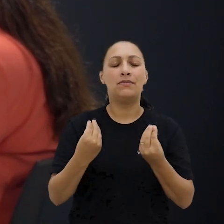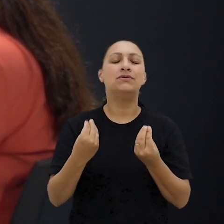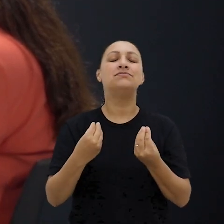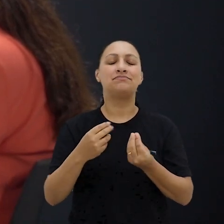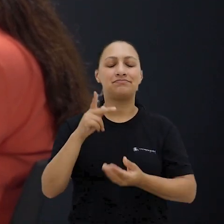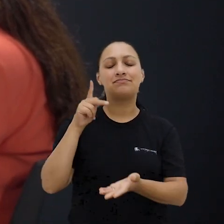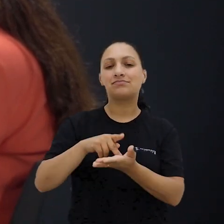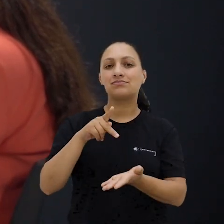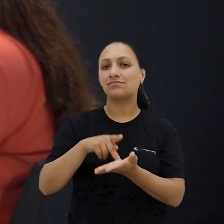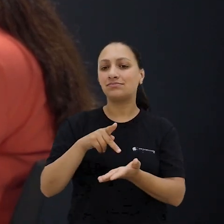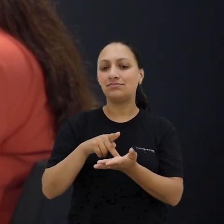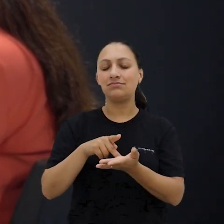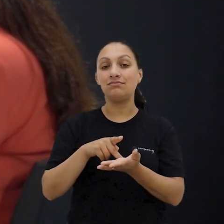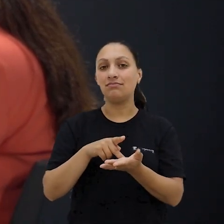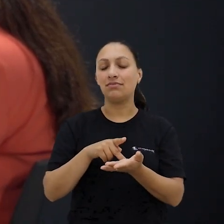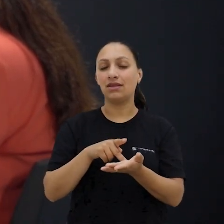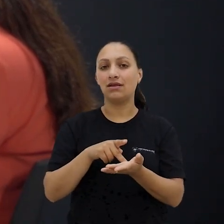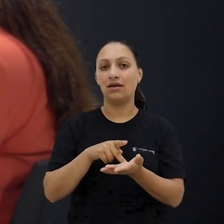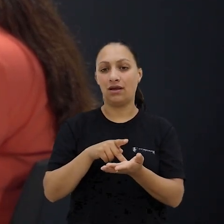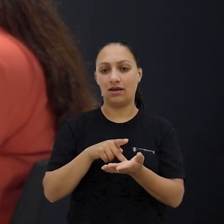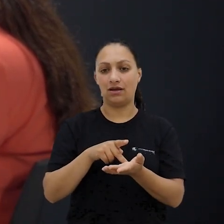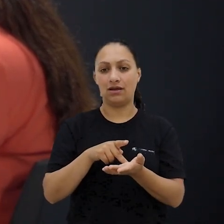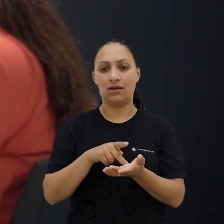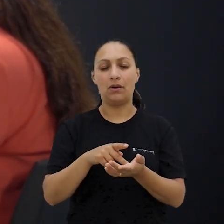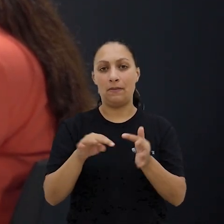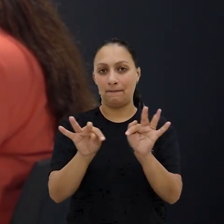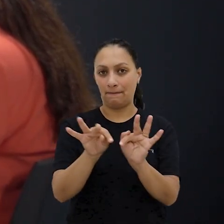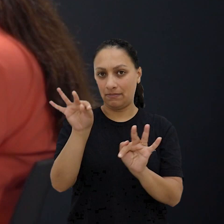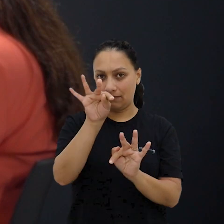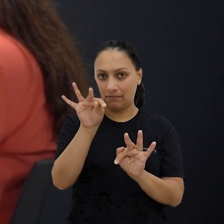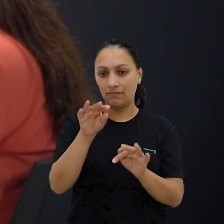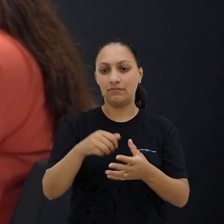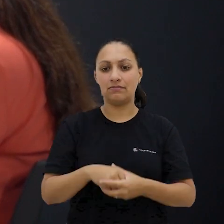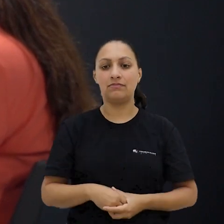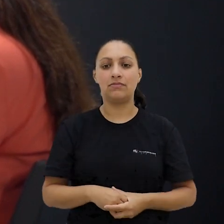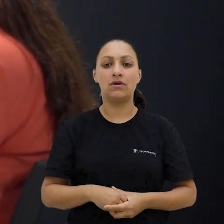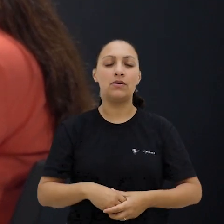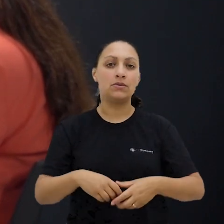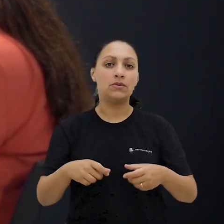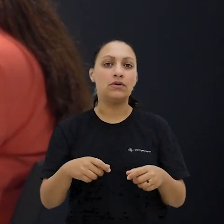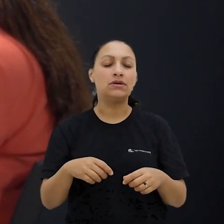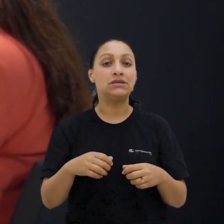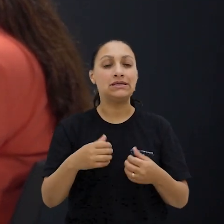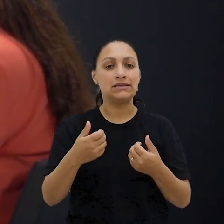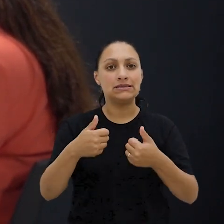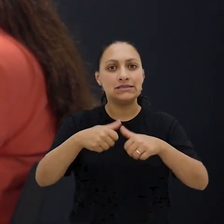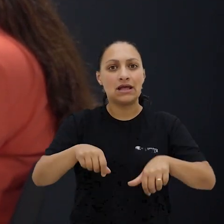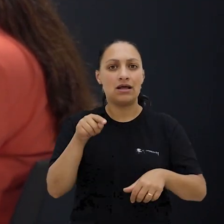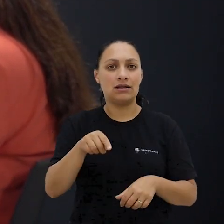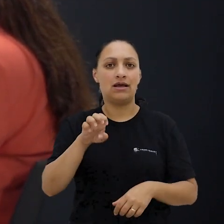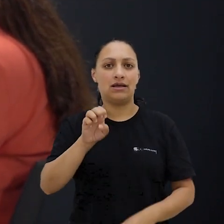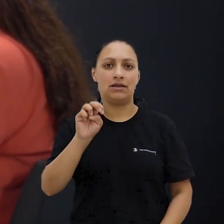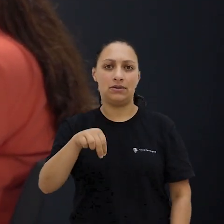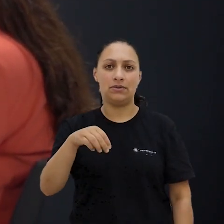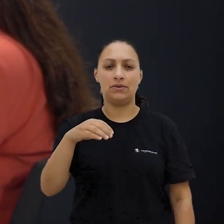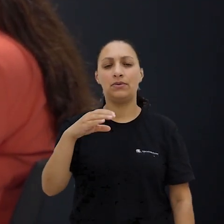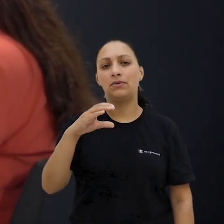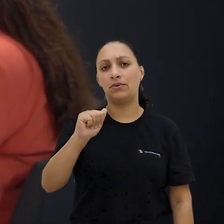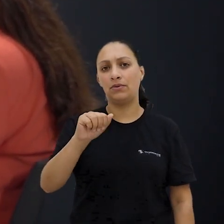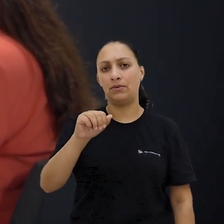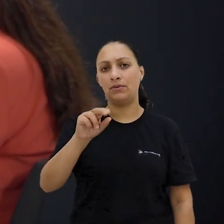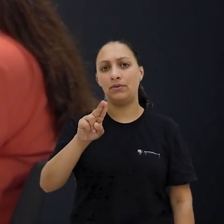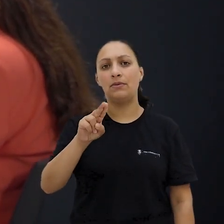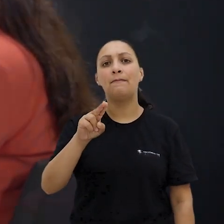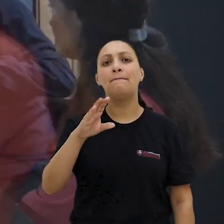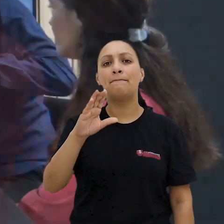literalmente, para muita gente, o Parque Tecnológico Fevale é uma novidade. Que é da cidade do lado. Mas as pessoas